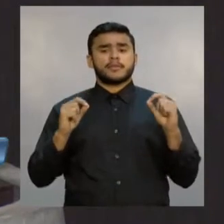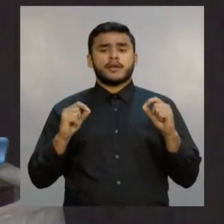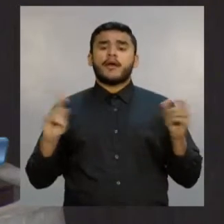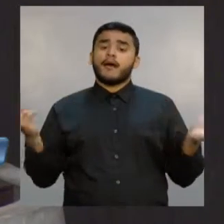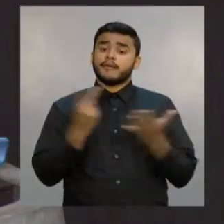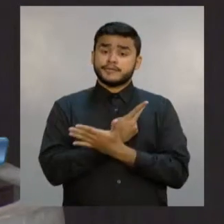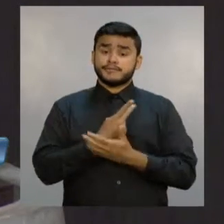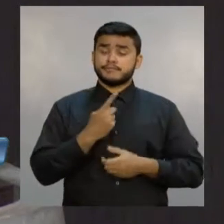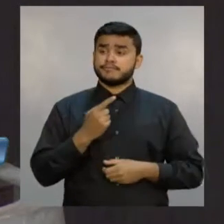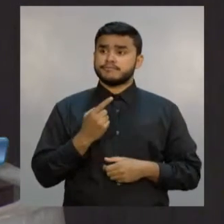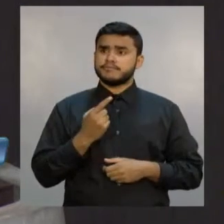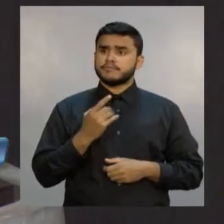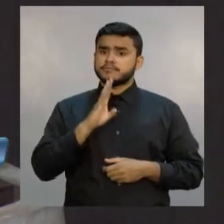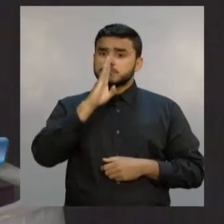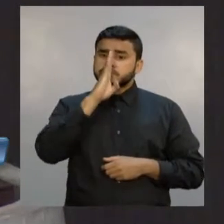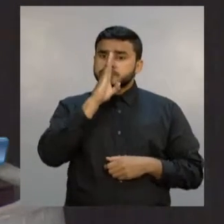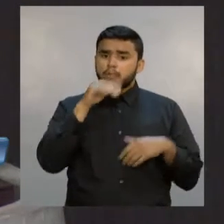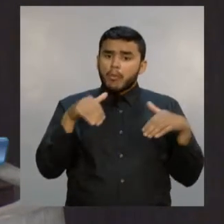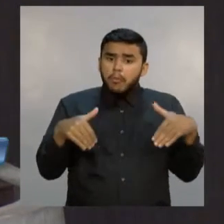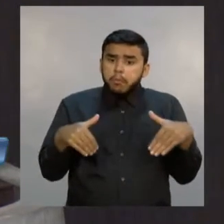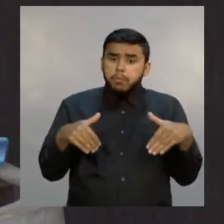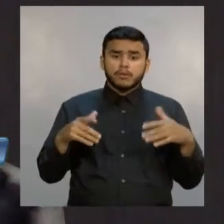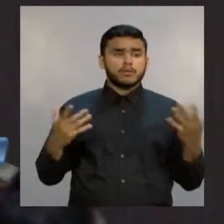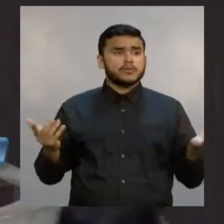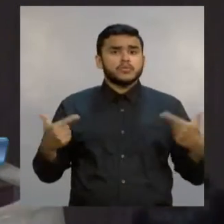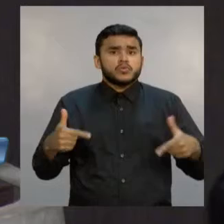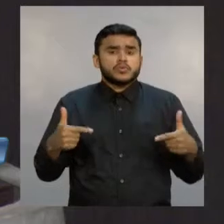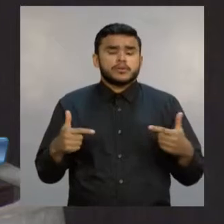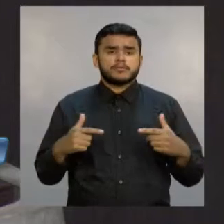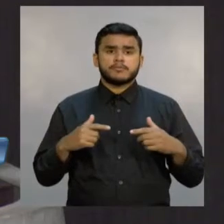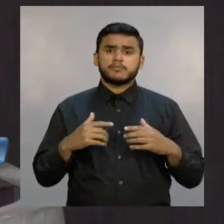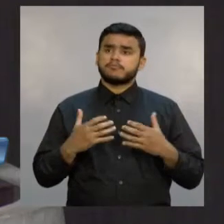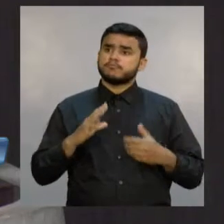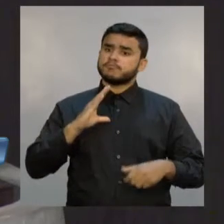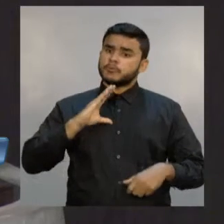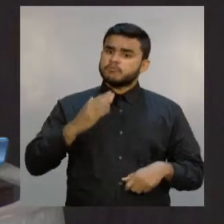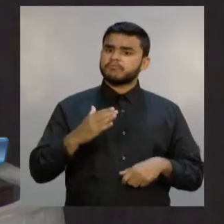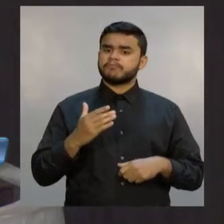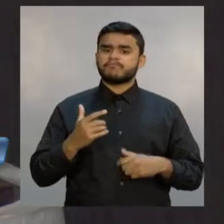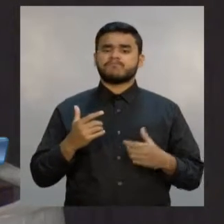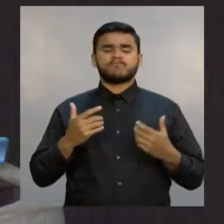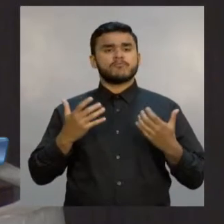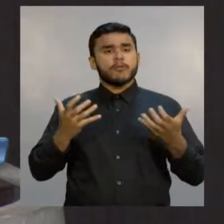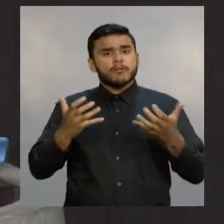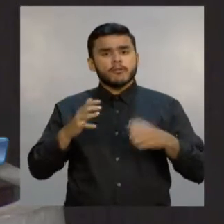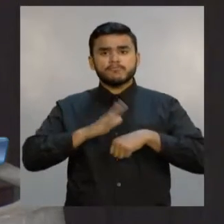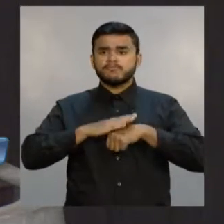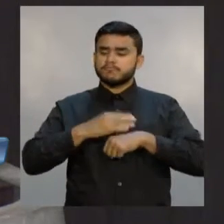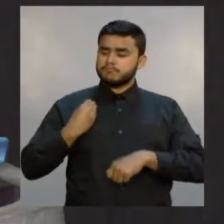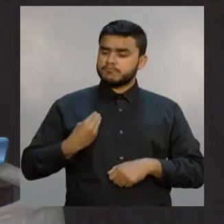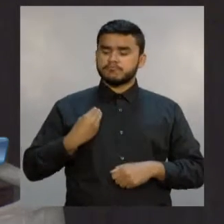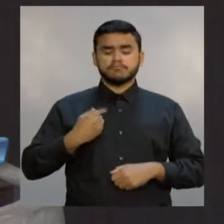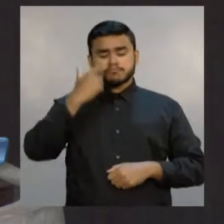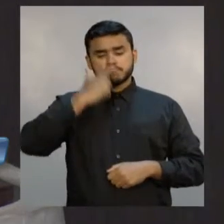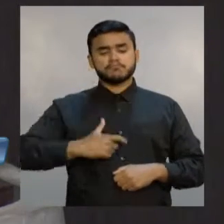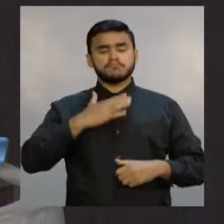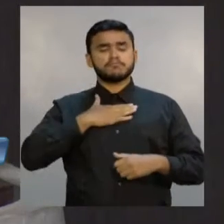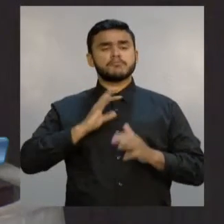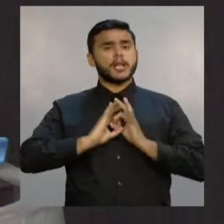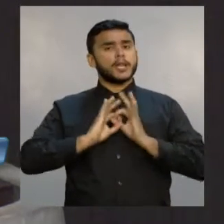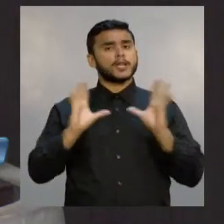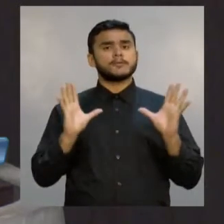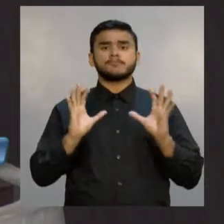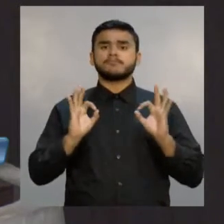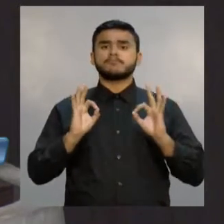uma dor da impossibilidade de viver a sua própria existência de maneira